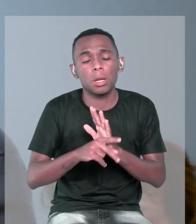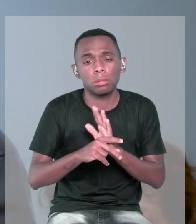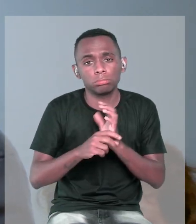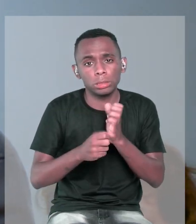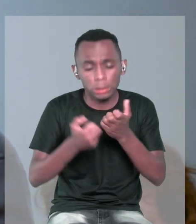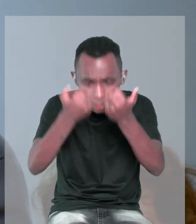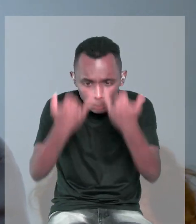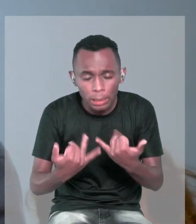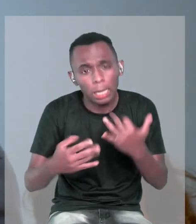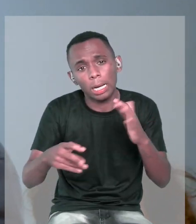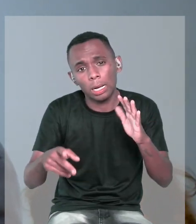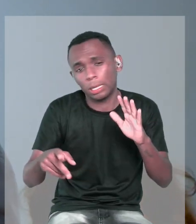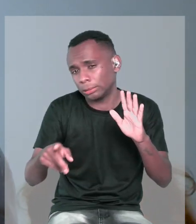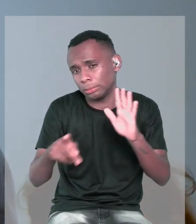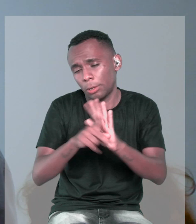Eu sempre gosto muito